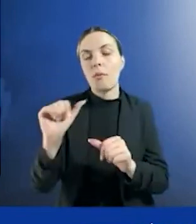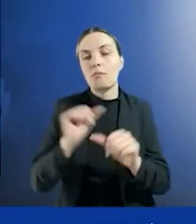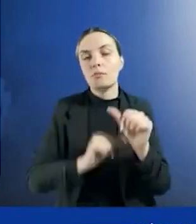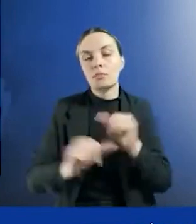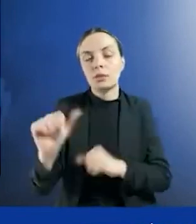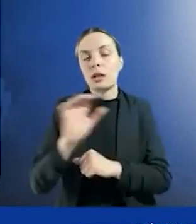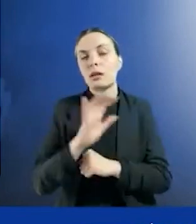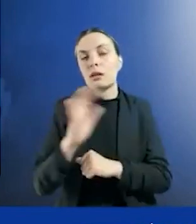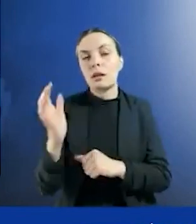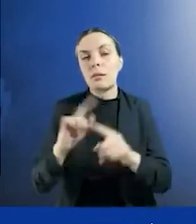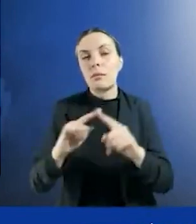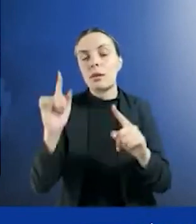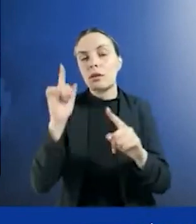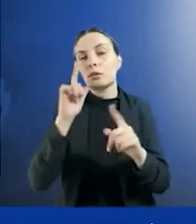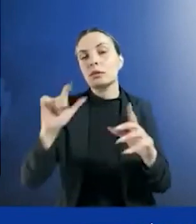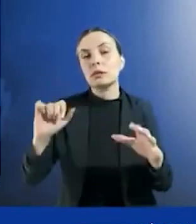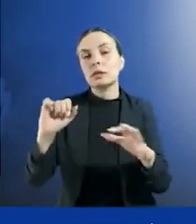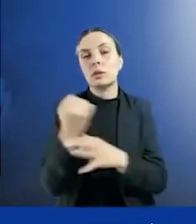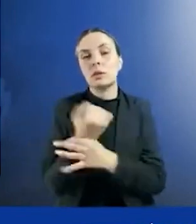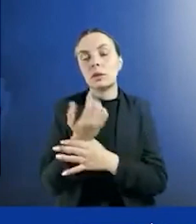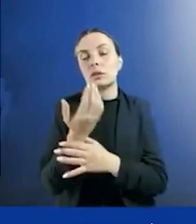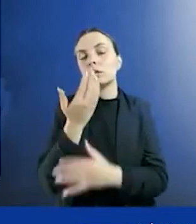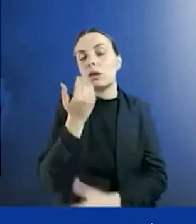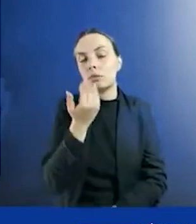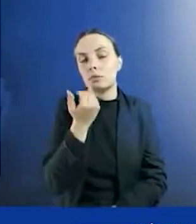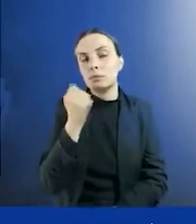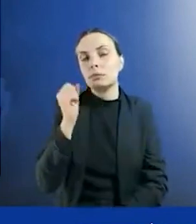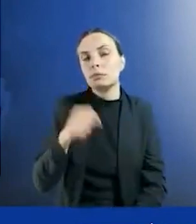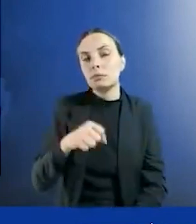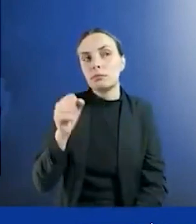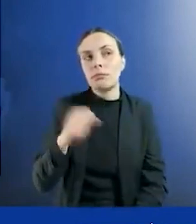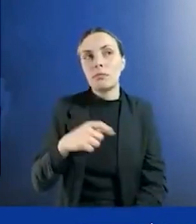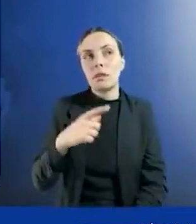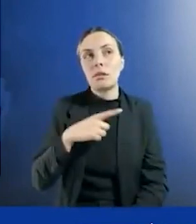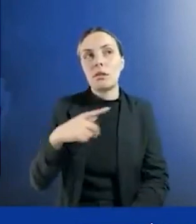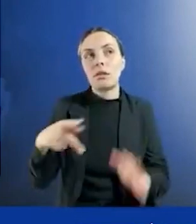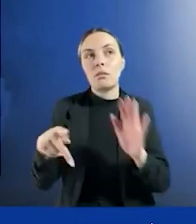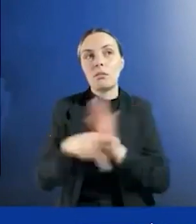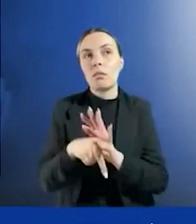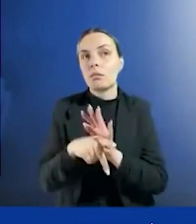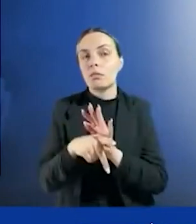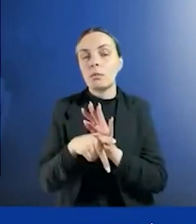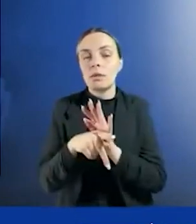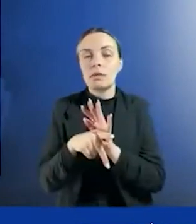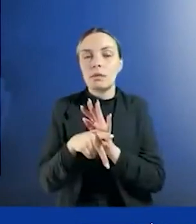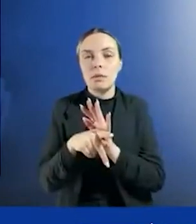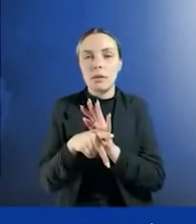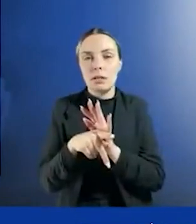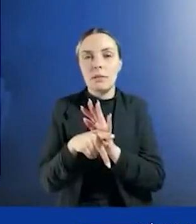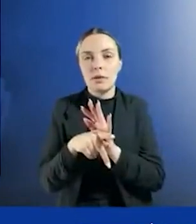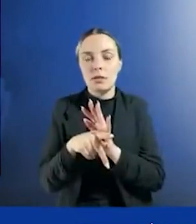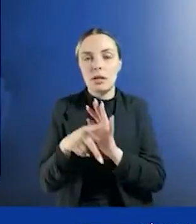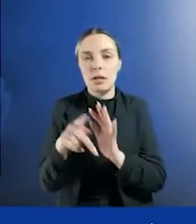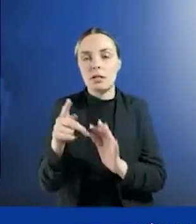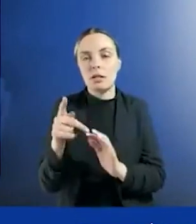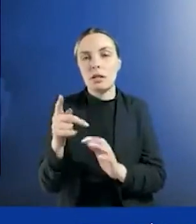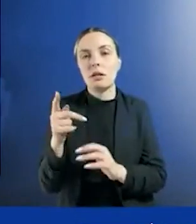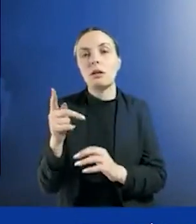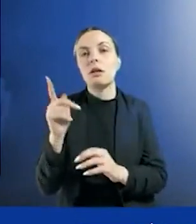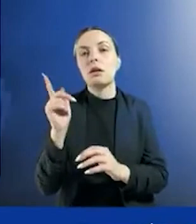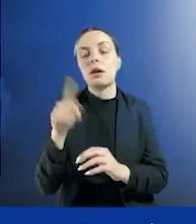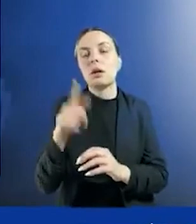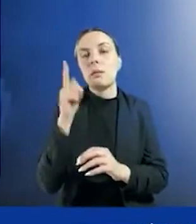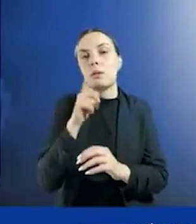segurança alimentar. Então, a apropriação devida do seu trabalho pelos excelentes cientistas e